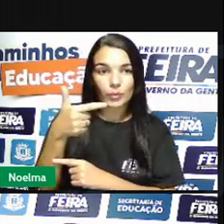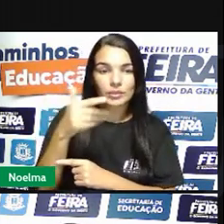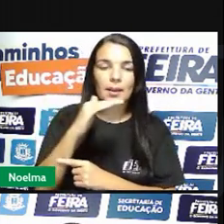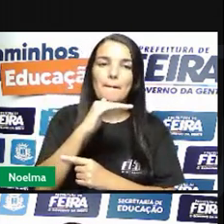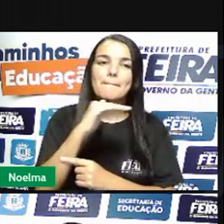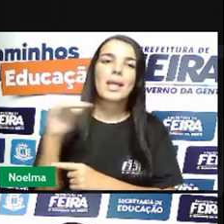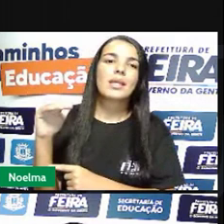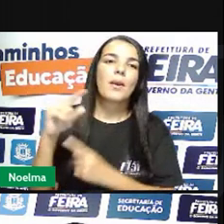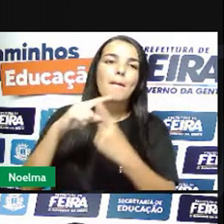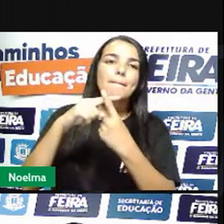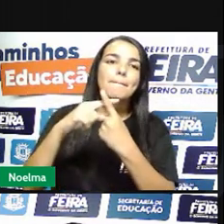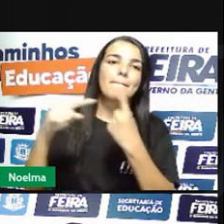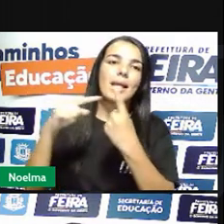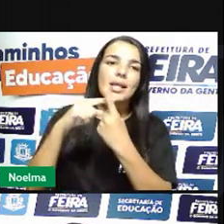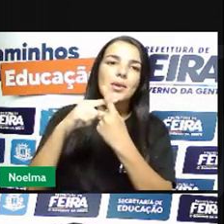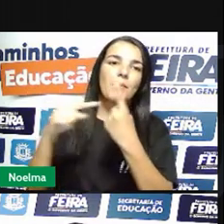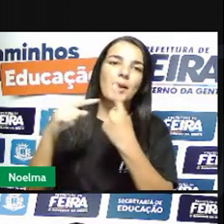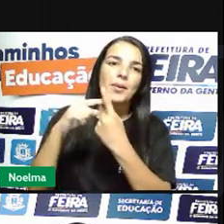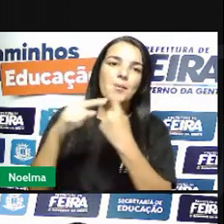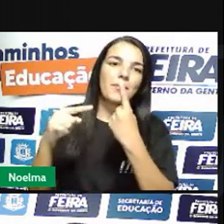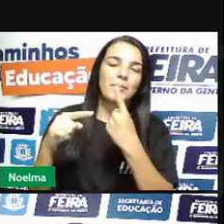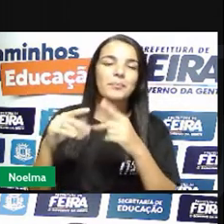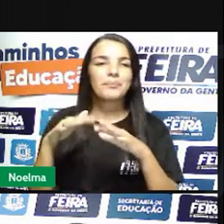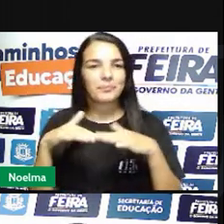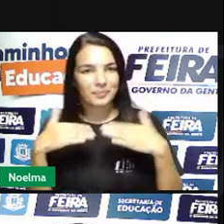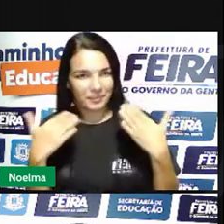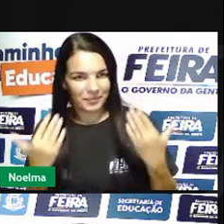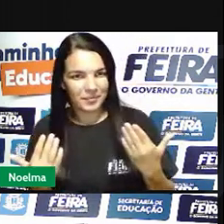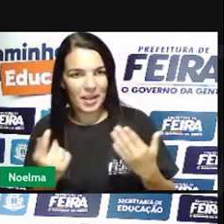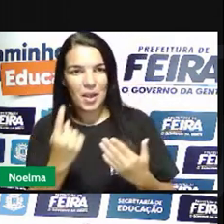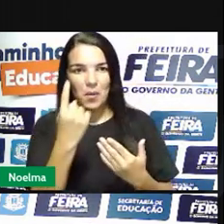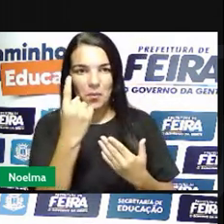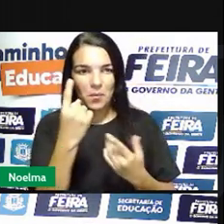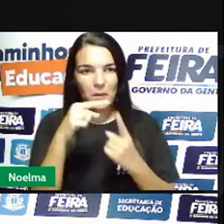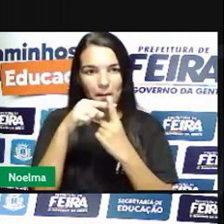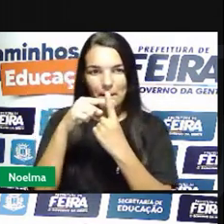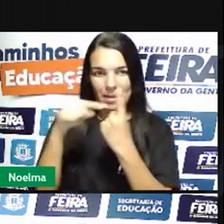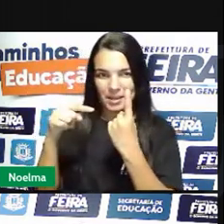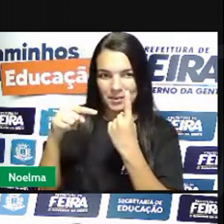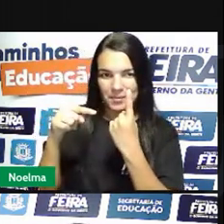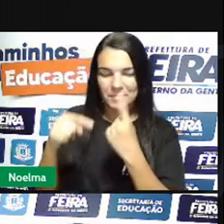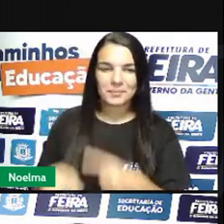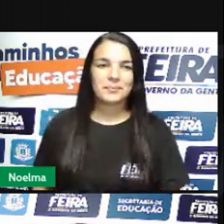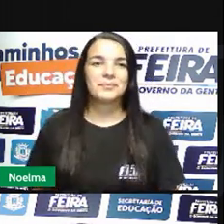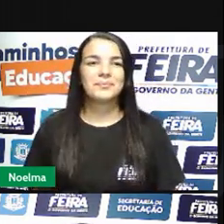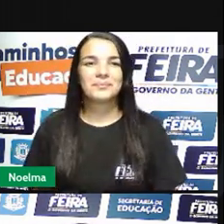meio no meio que indica metade certo